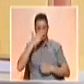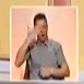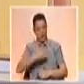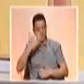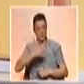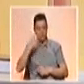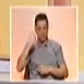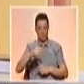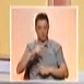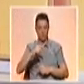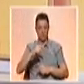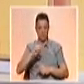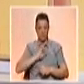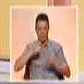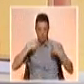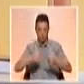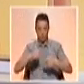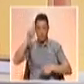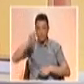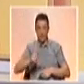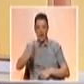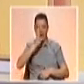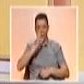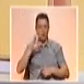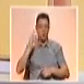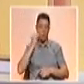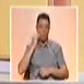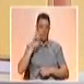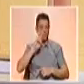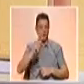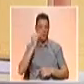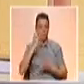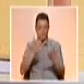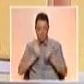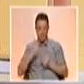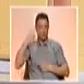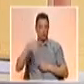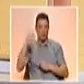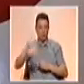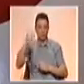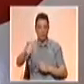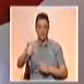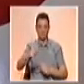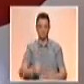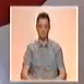que temos no consumo diário da água. Vamos ver como podemos então poupar água no nosso dia-a-dia.